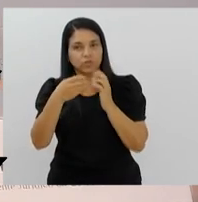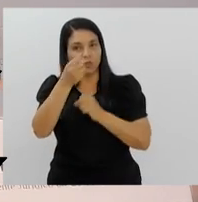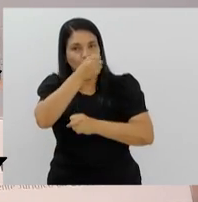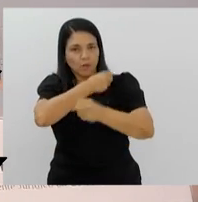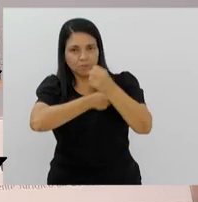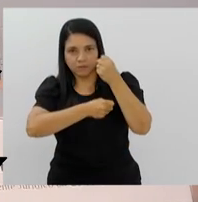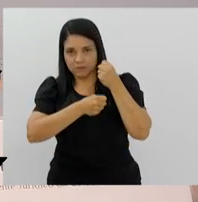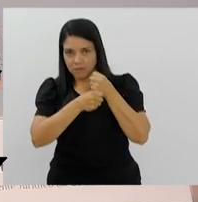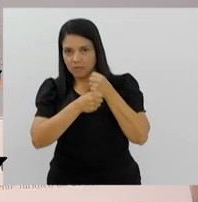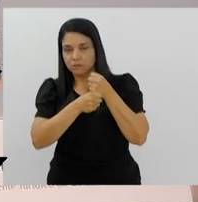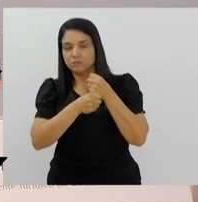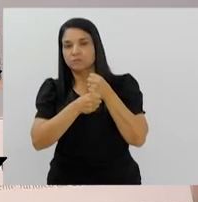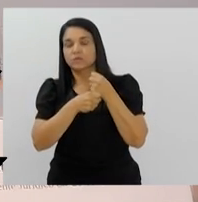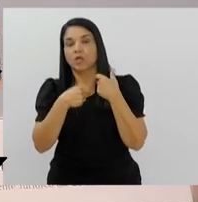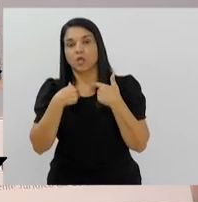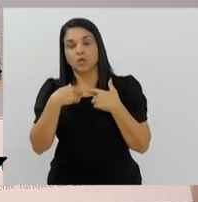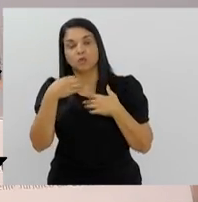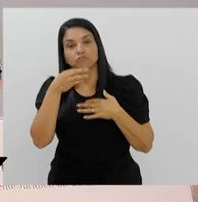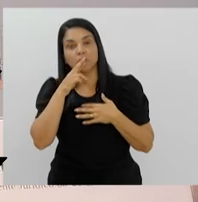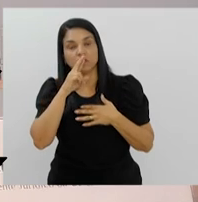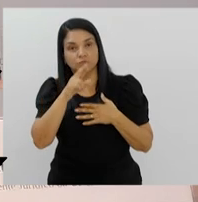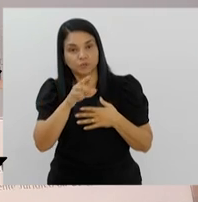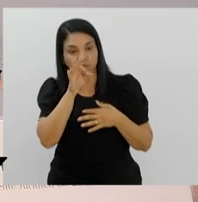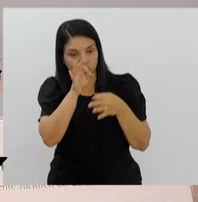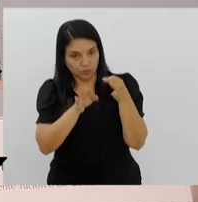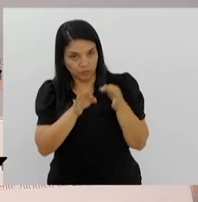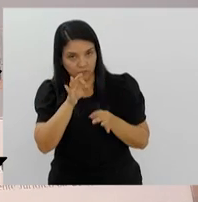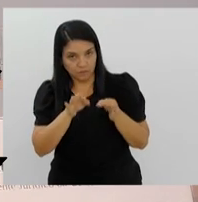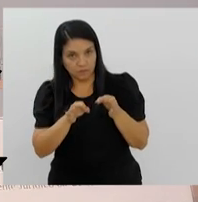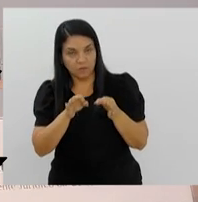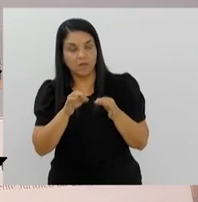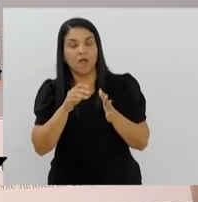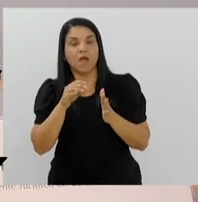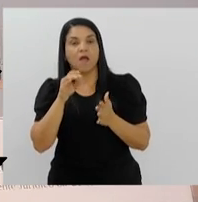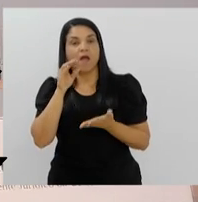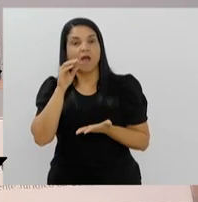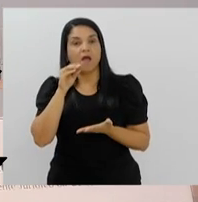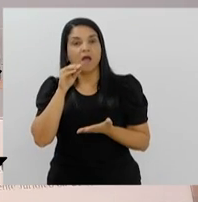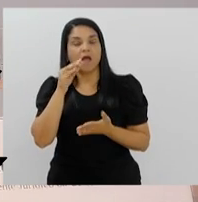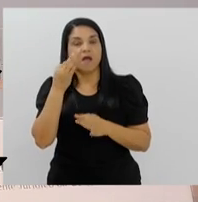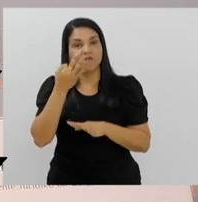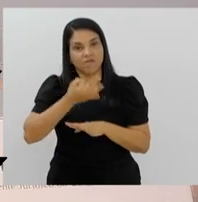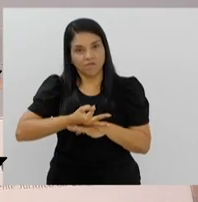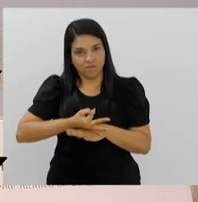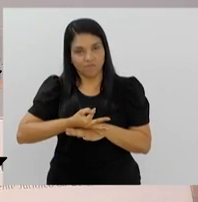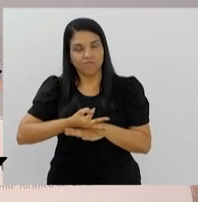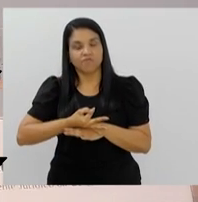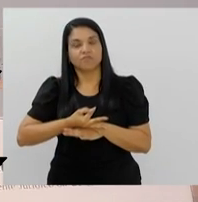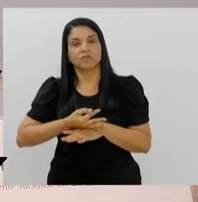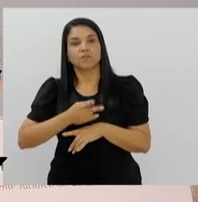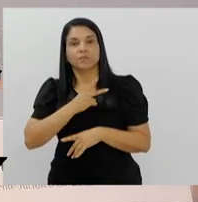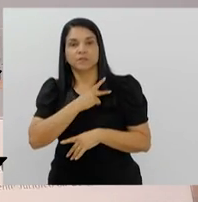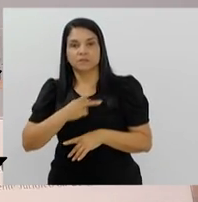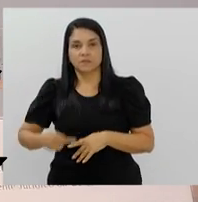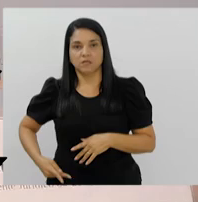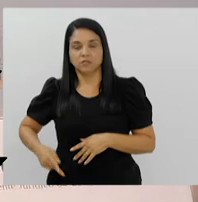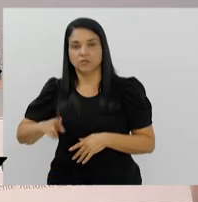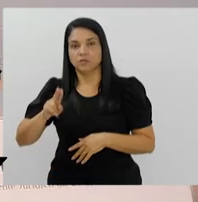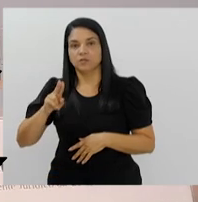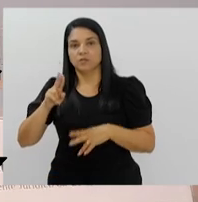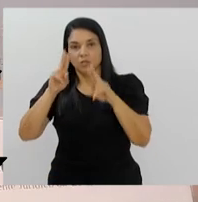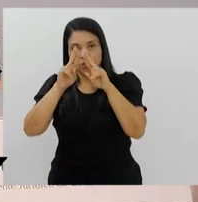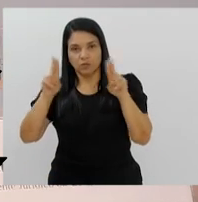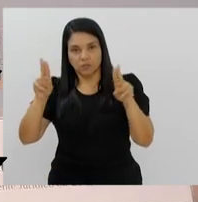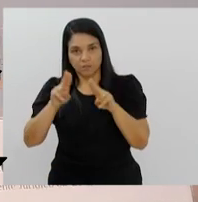inclusive justifico aqui formalmente tá a ausência do presidente da Unimed ferge eh porque já